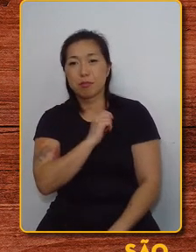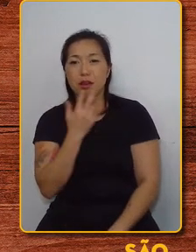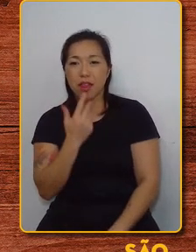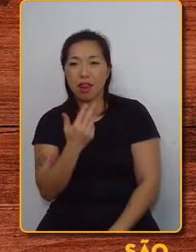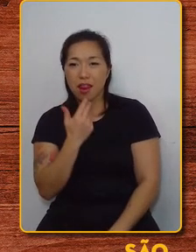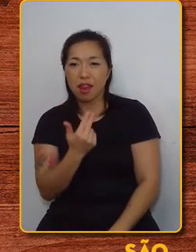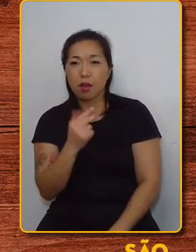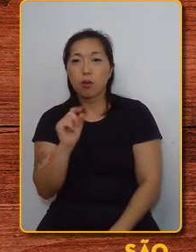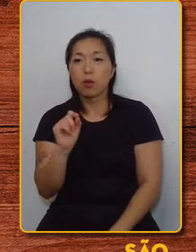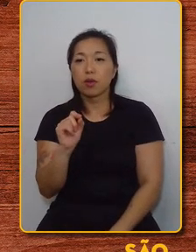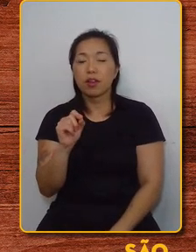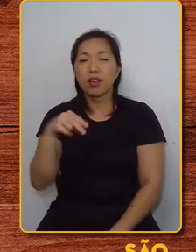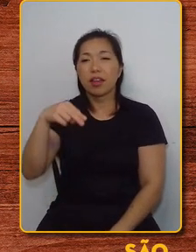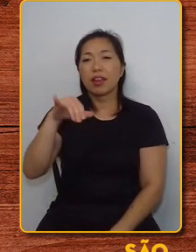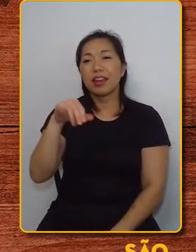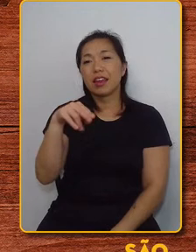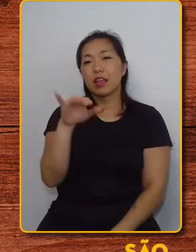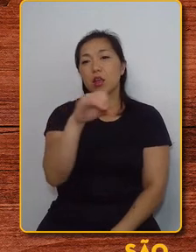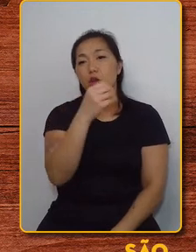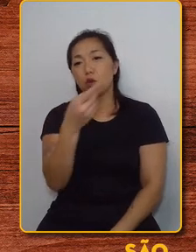ninhos meliços.